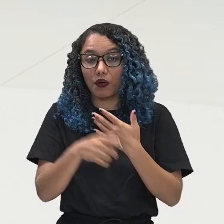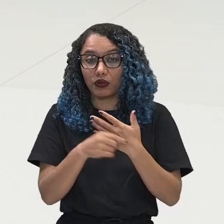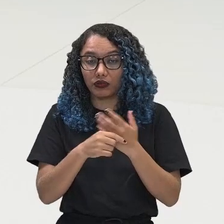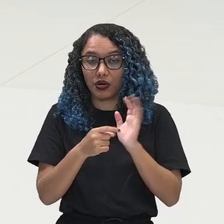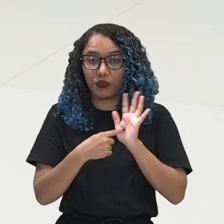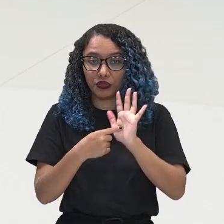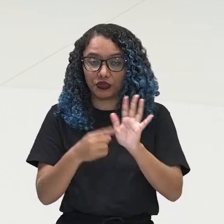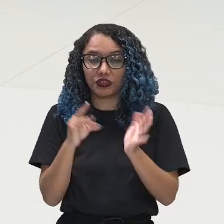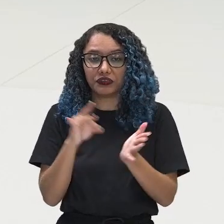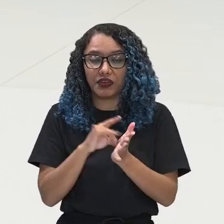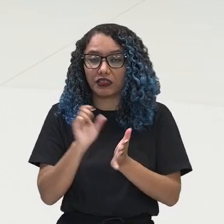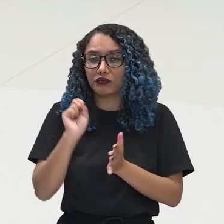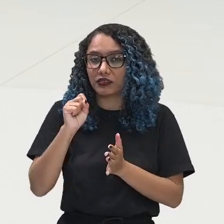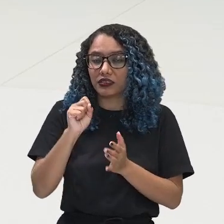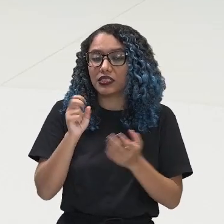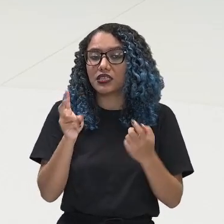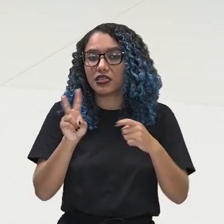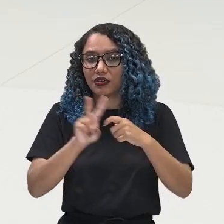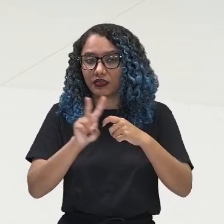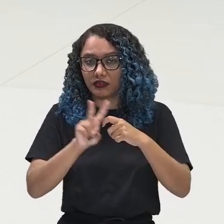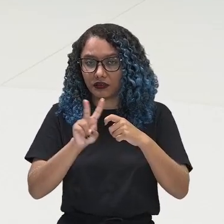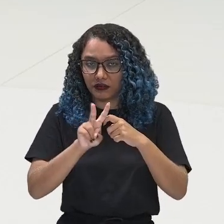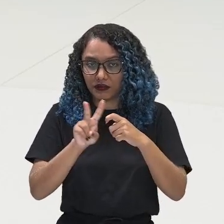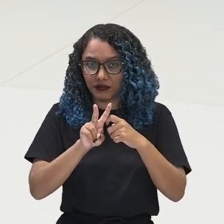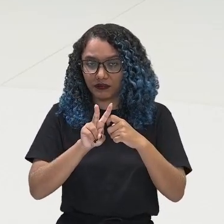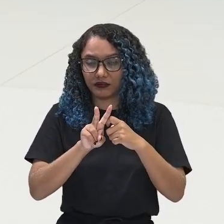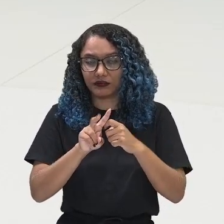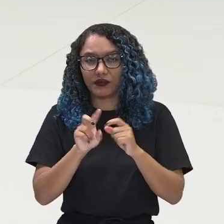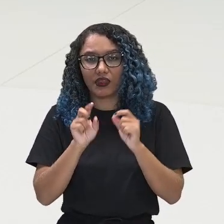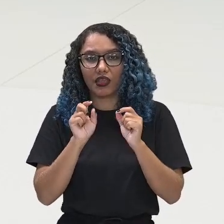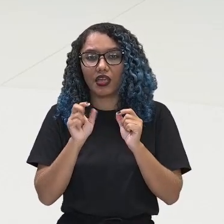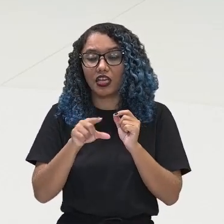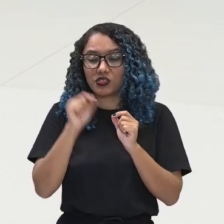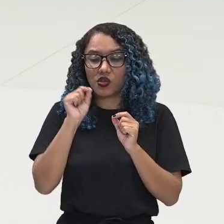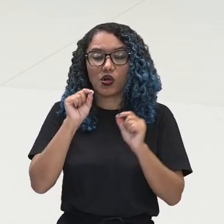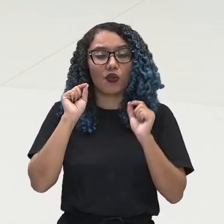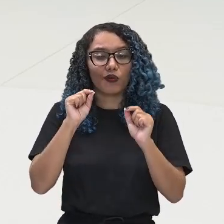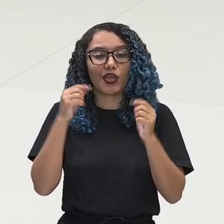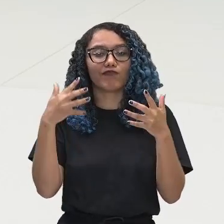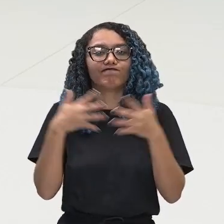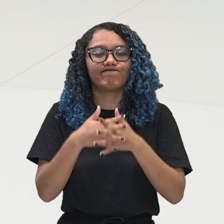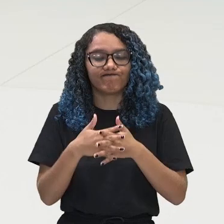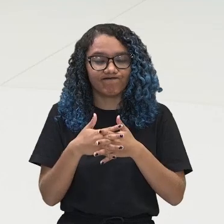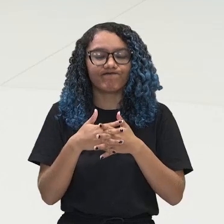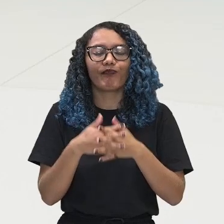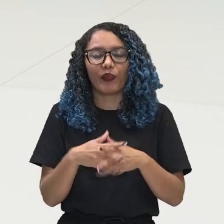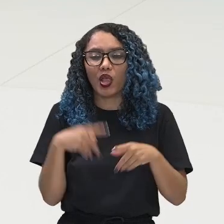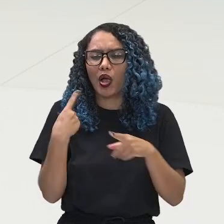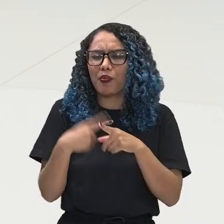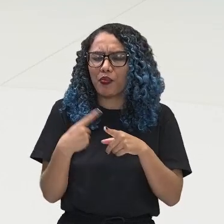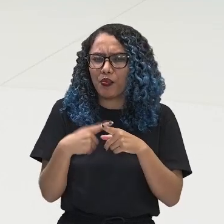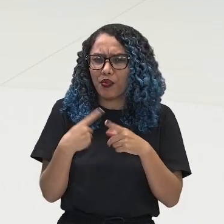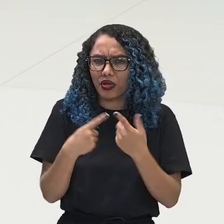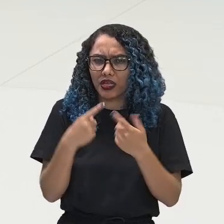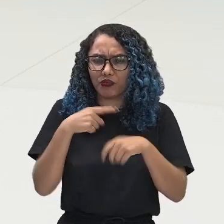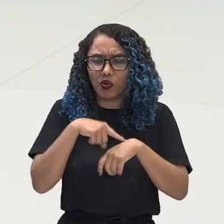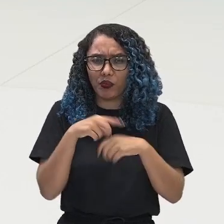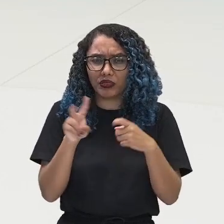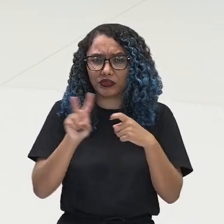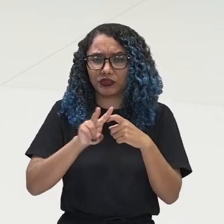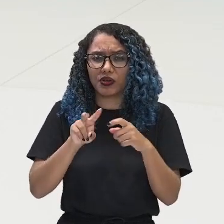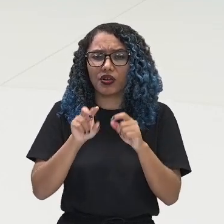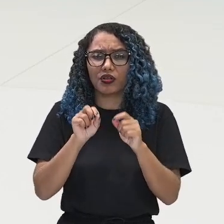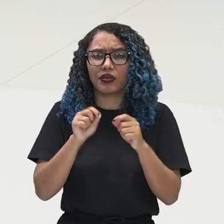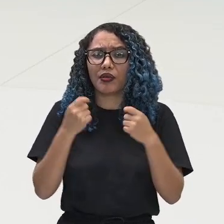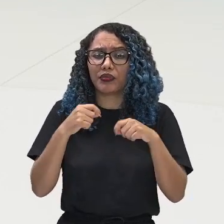fato, escolher medicina veterinária é um processo complexo. Até porque quando você escolhe medicina veterinária, você ainda tem que